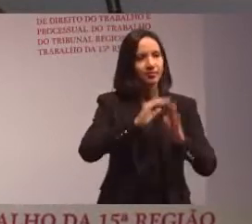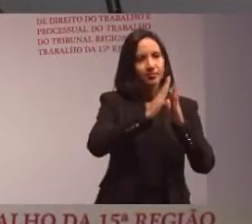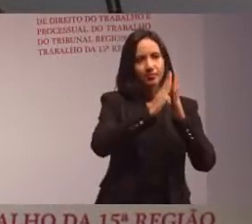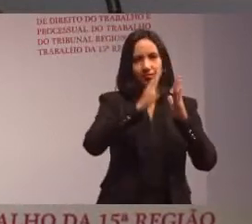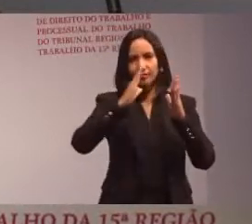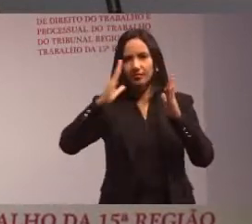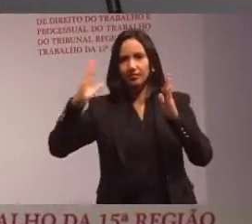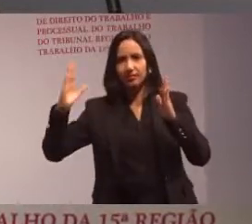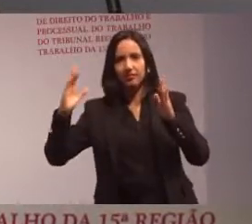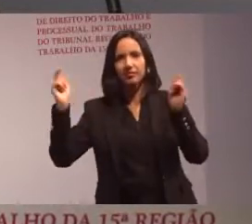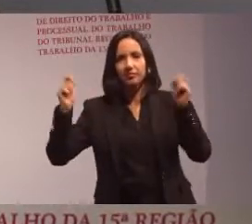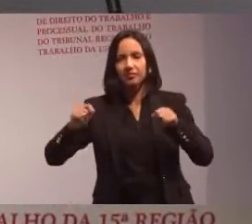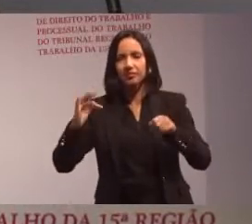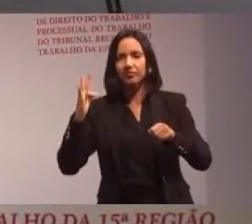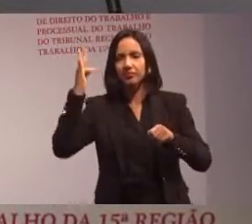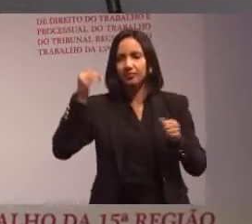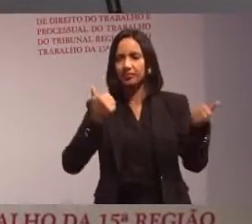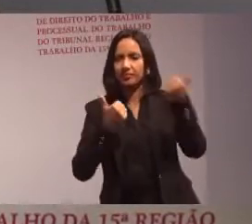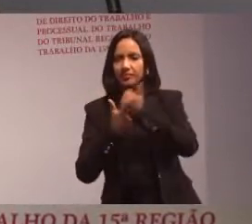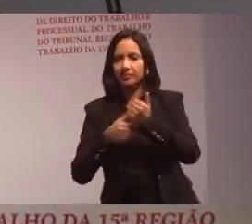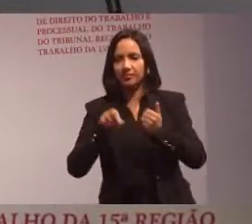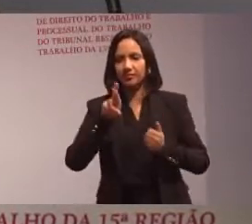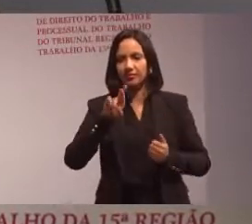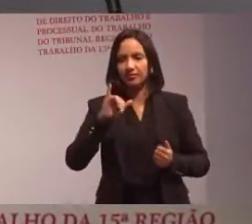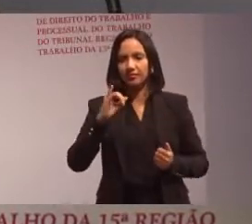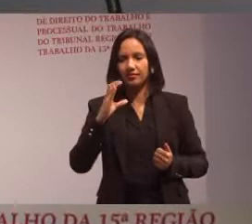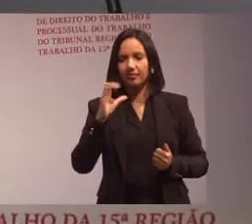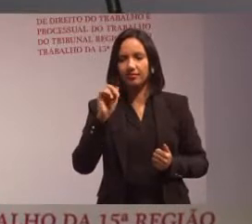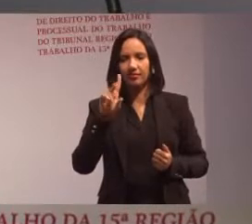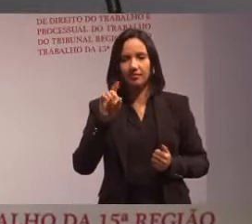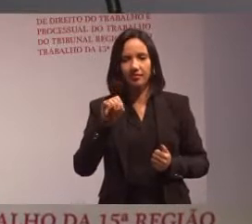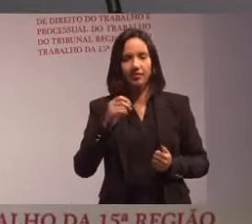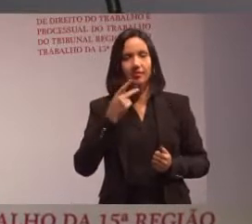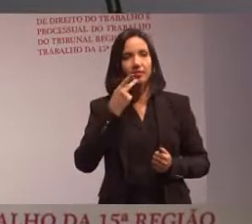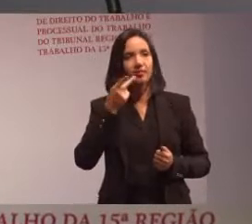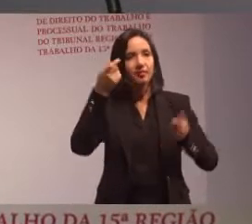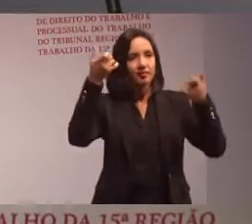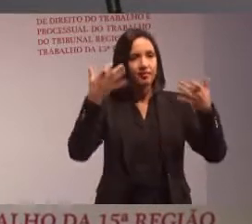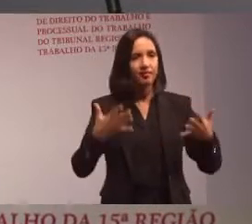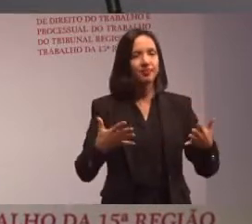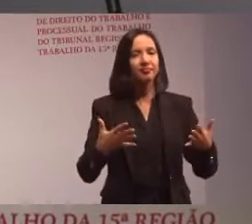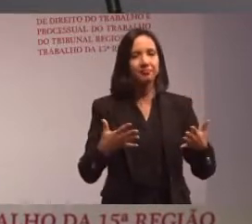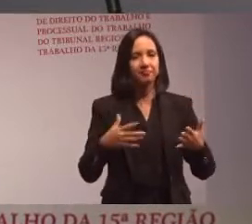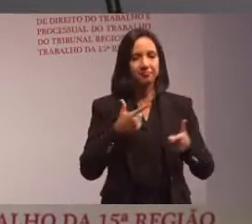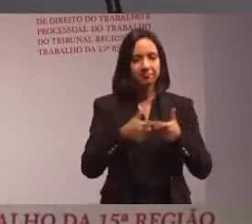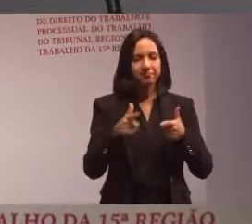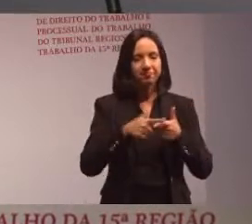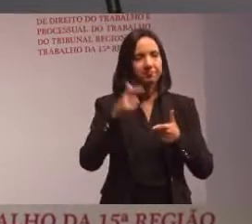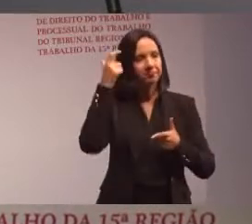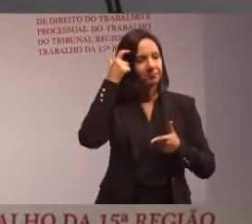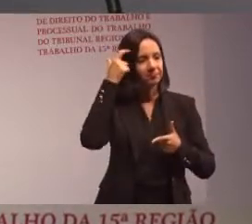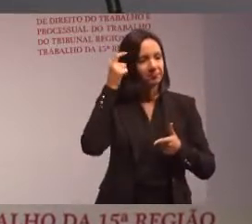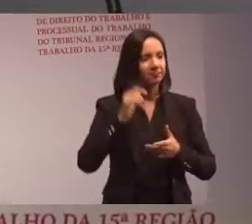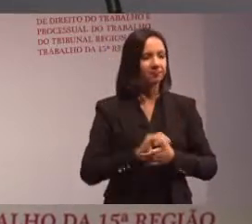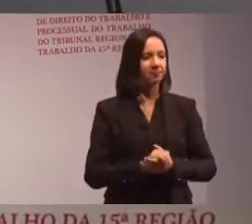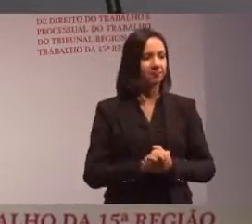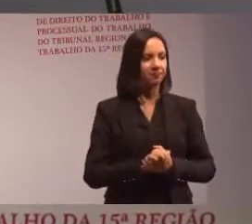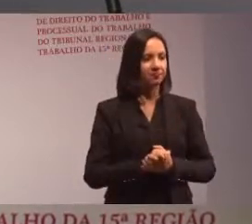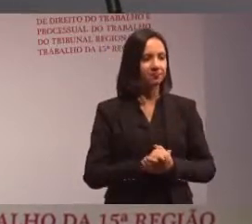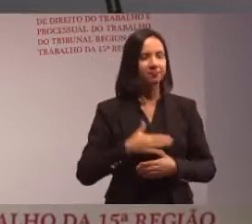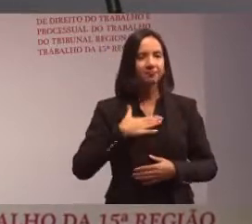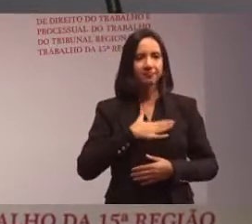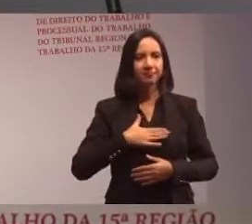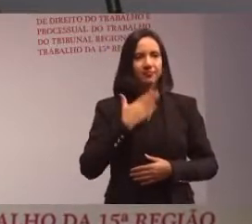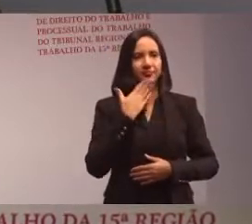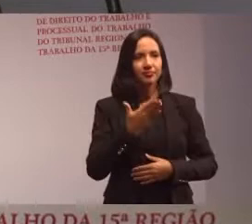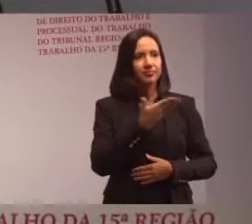Ricardo possa falar mais dos transtornos mentais. Tá? E agora, já que a gente não faz nada sem trabalhador junto com a gente, eu queria